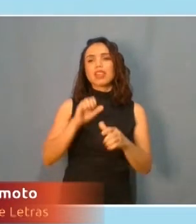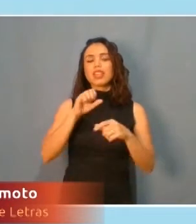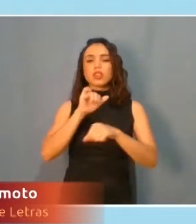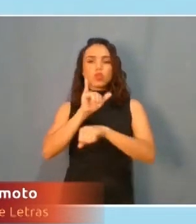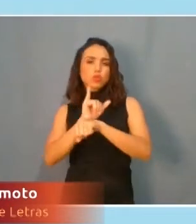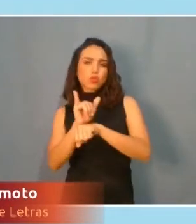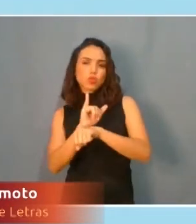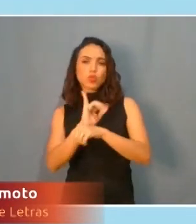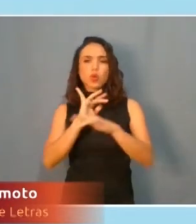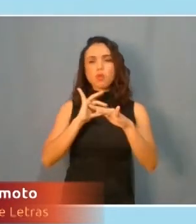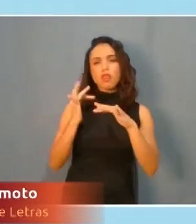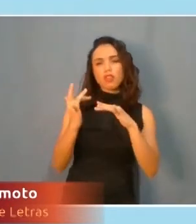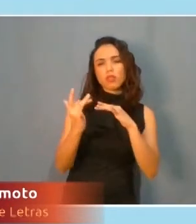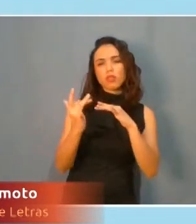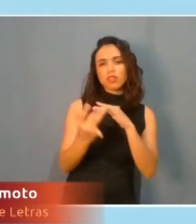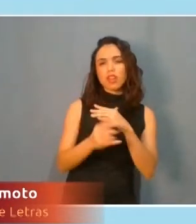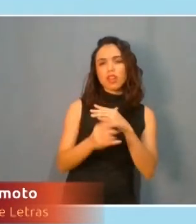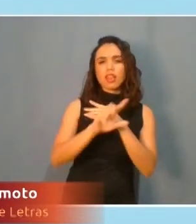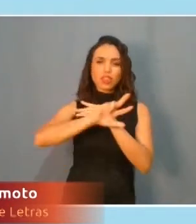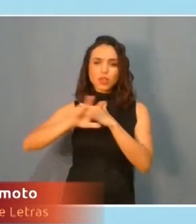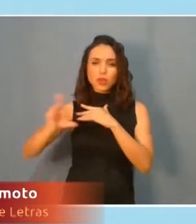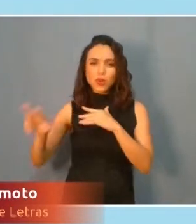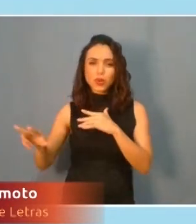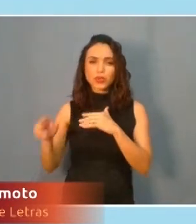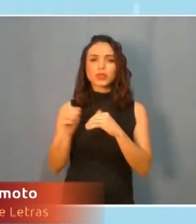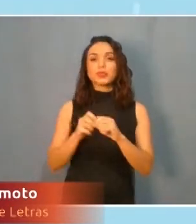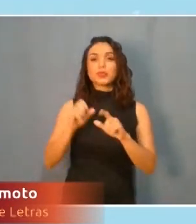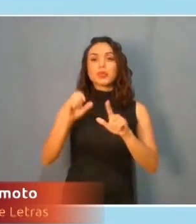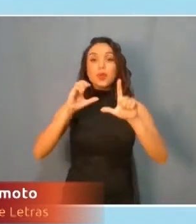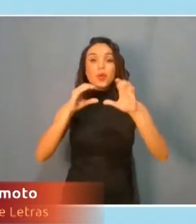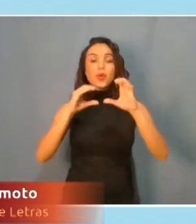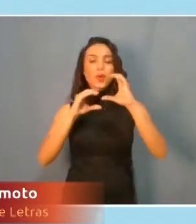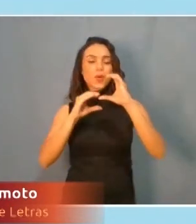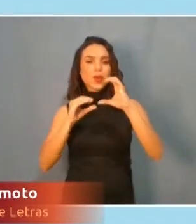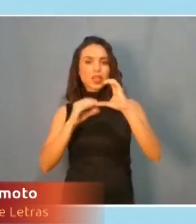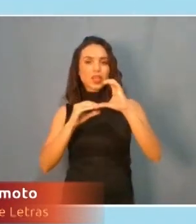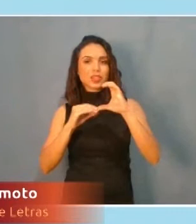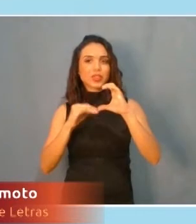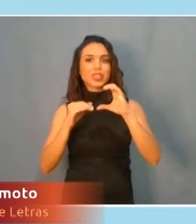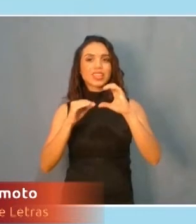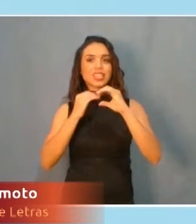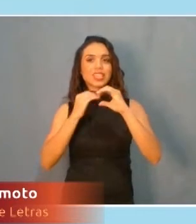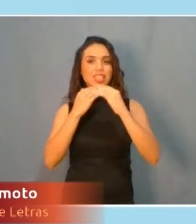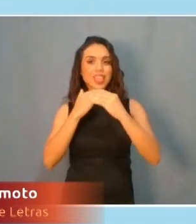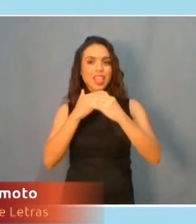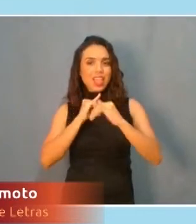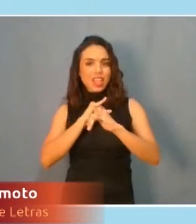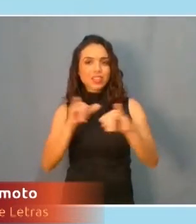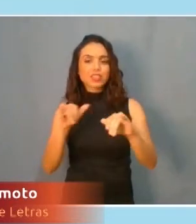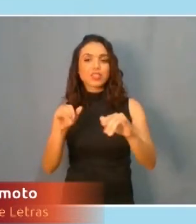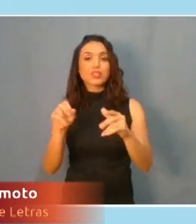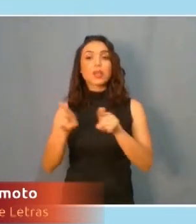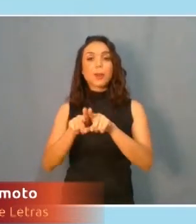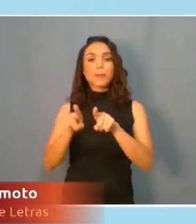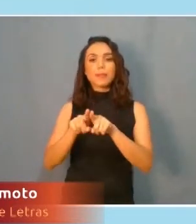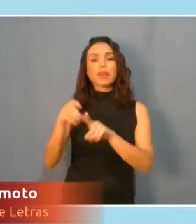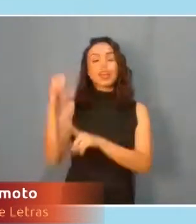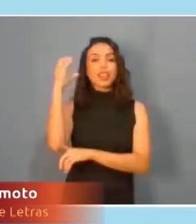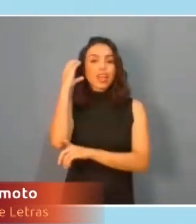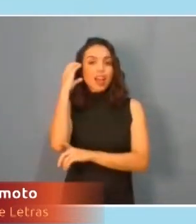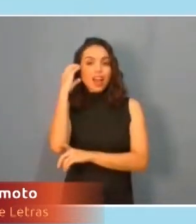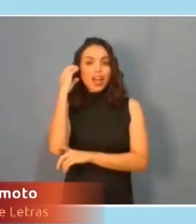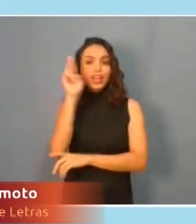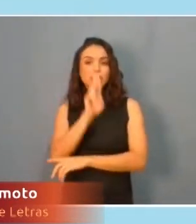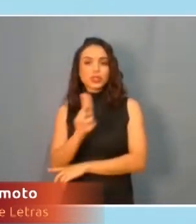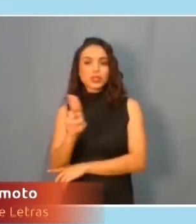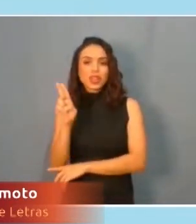redes sociais. O Conexões é transmitido simultaneamente na Rádio Universitária, nos